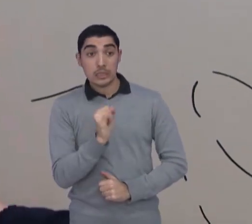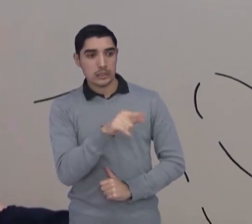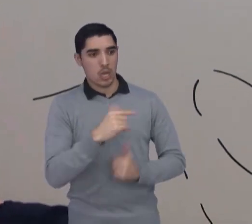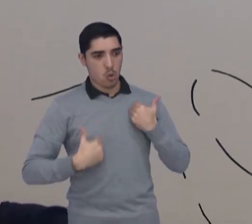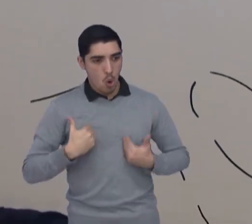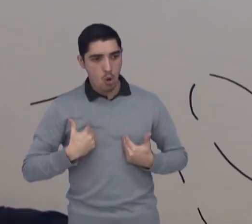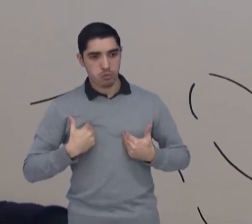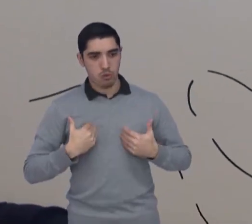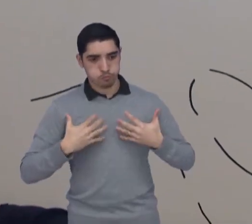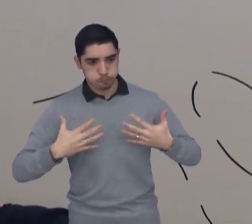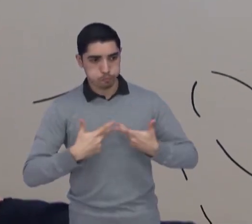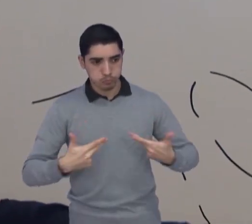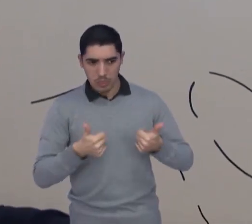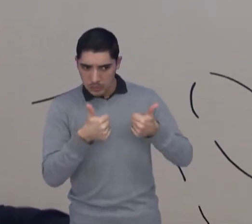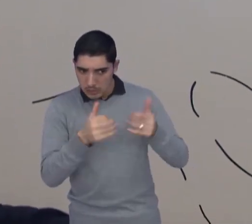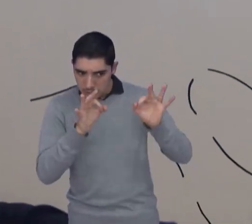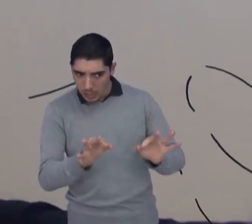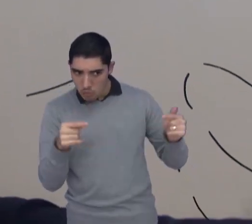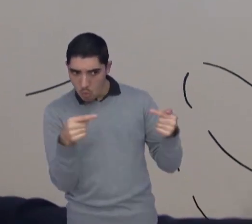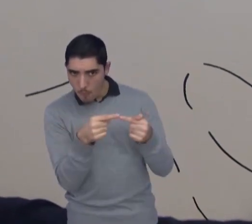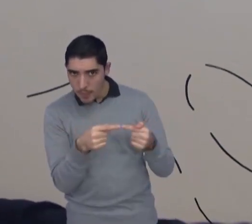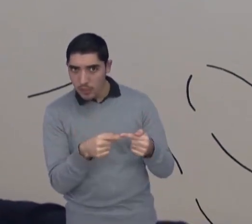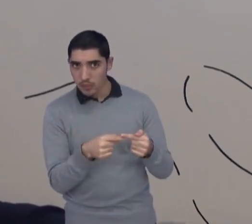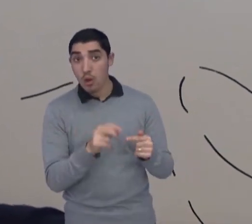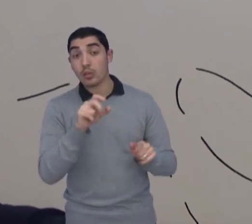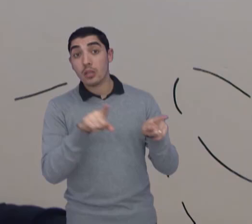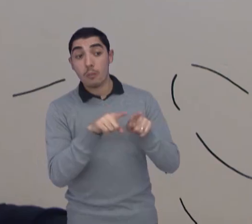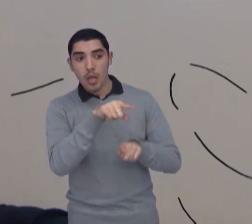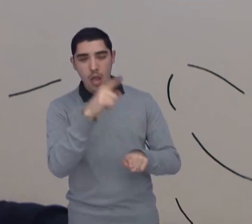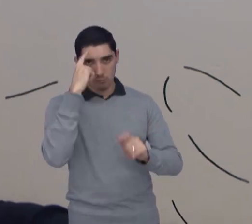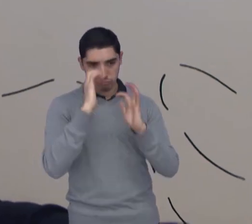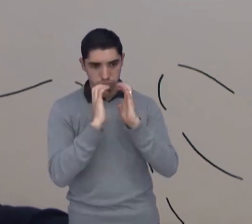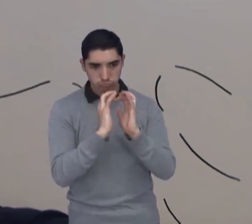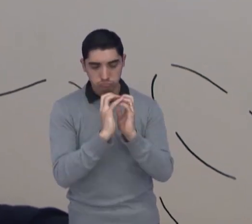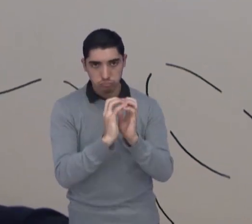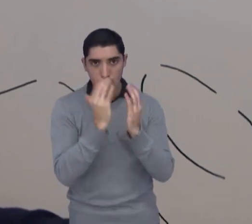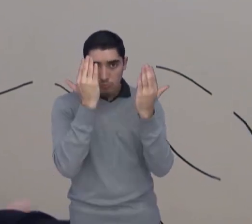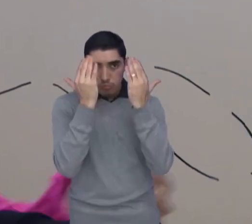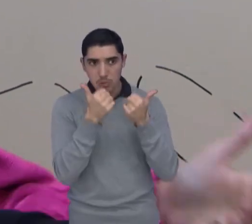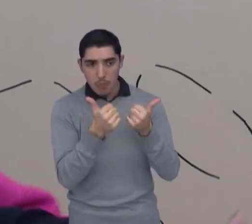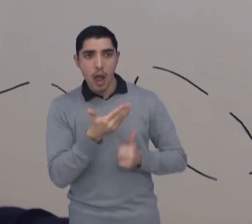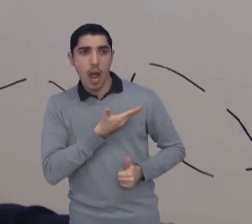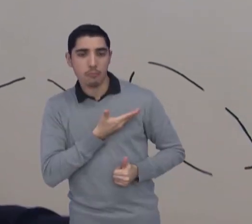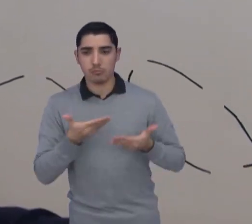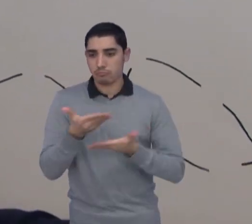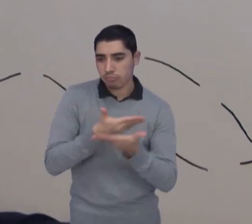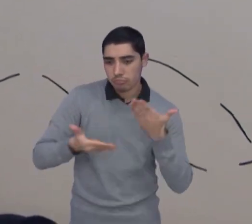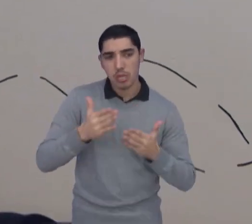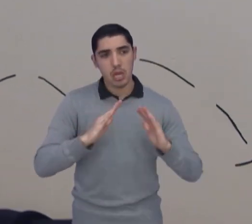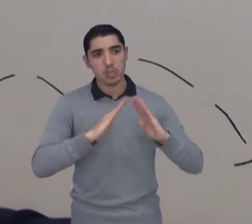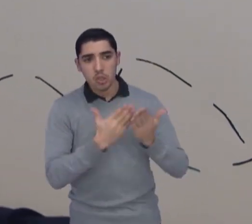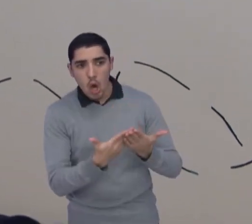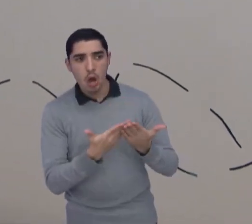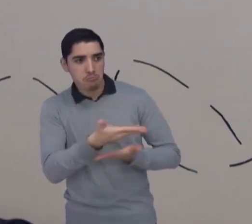alterações físicas. Precisa ver também como que está a parte mental dessa criança, como que está o relacionamento com amigos, com a escola, com a família,